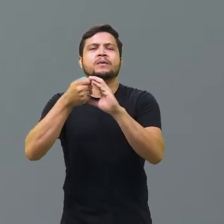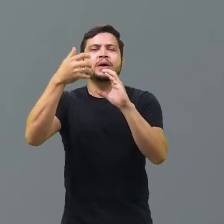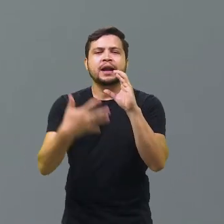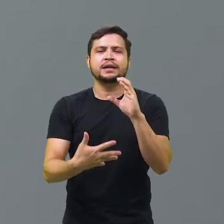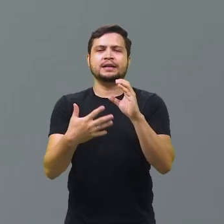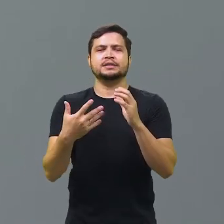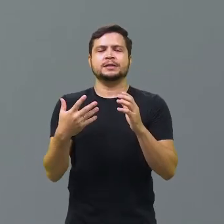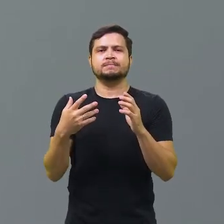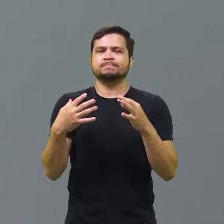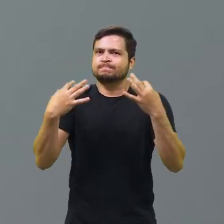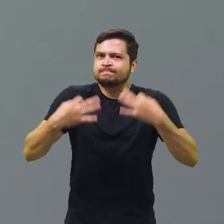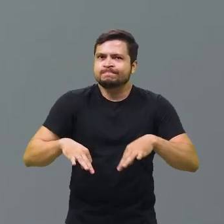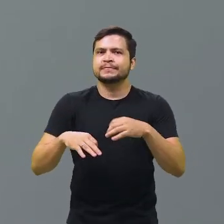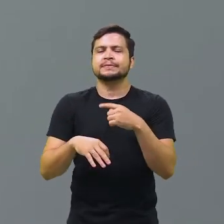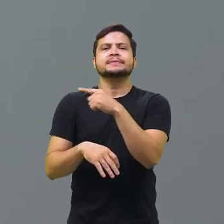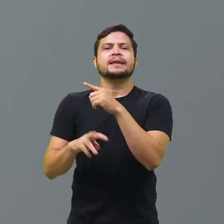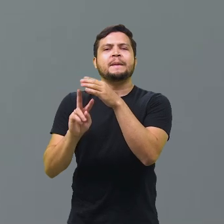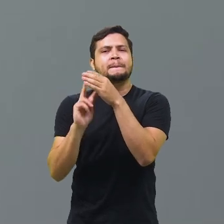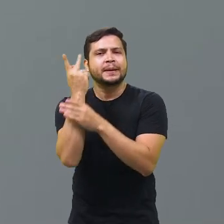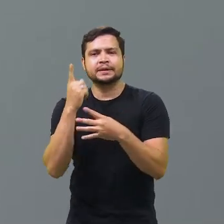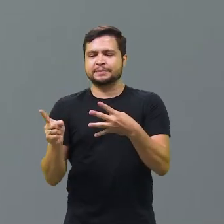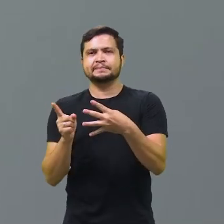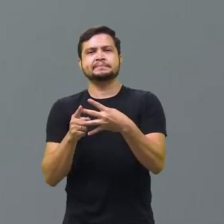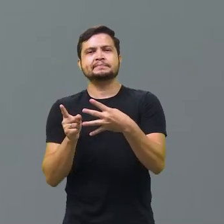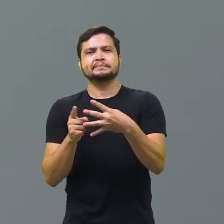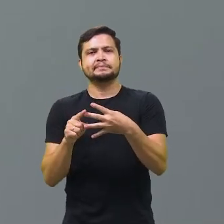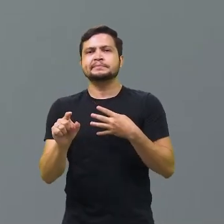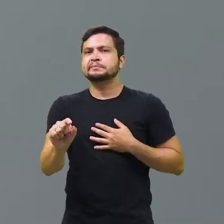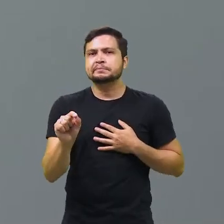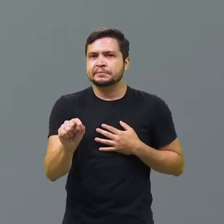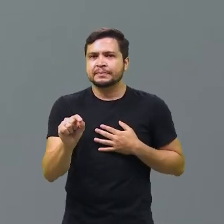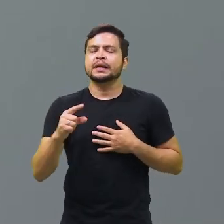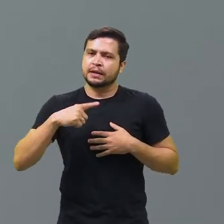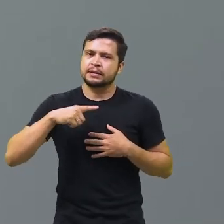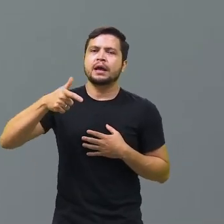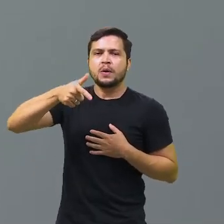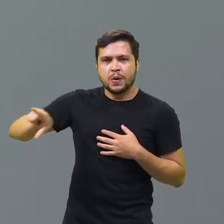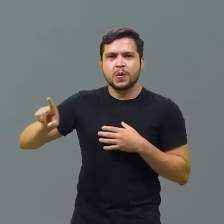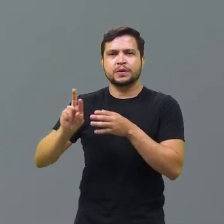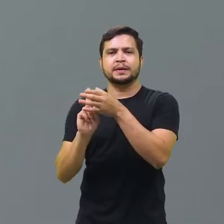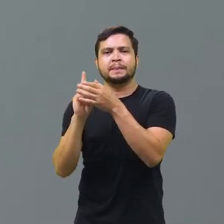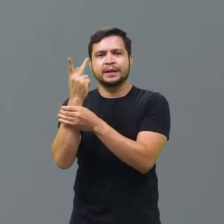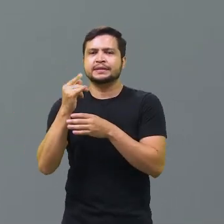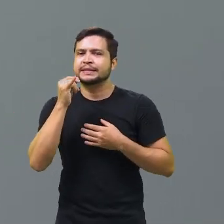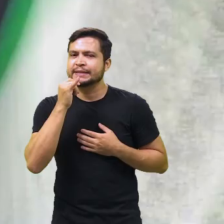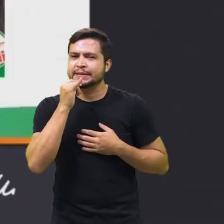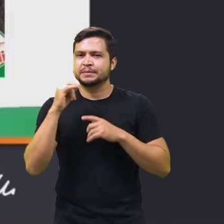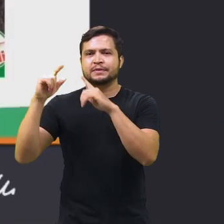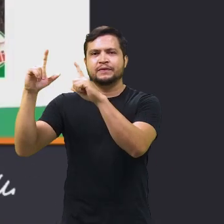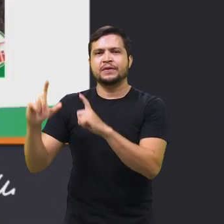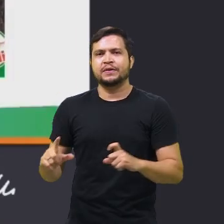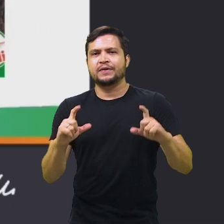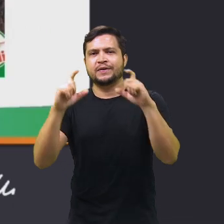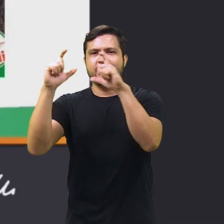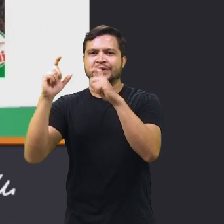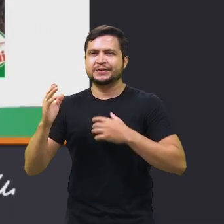características marcantes para essas plantas? Além de a samambaia ser esse representante mais marcante, a gente também vai ter outros, né? Como as avencas,